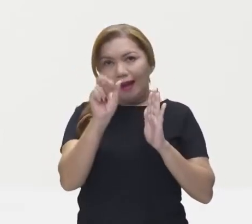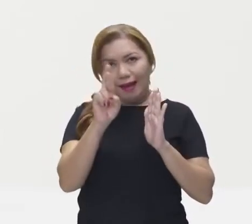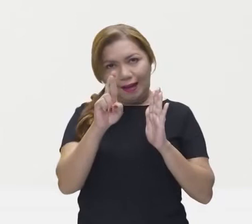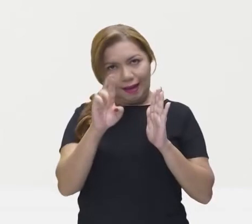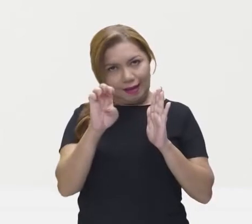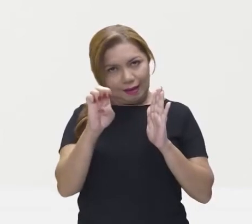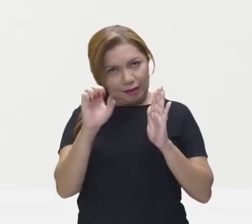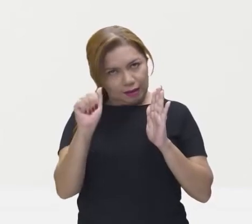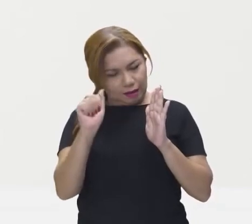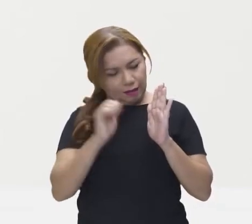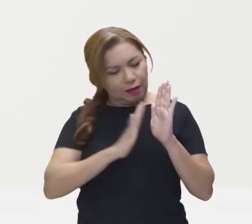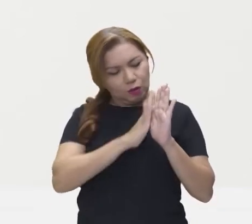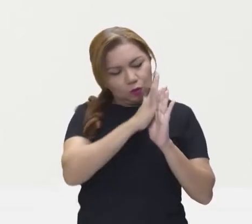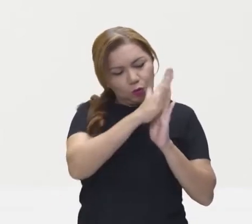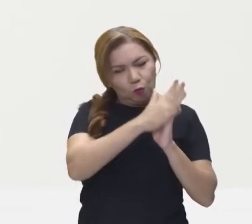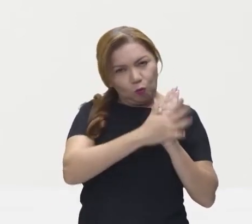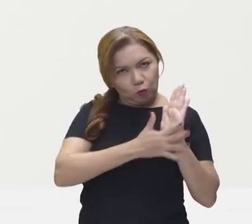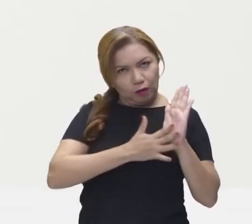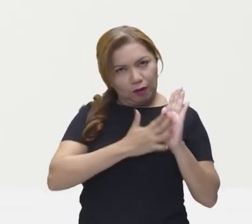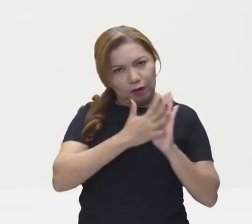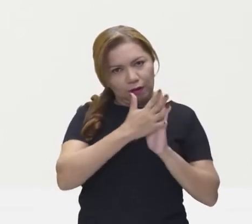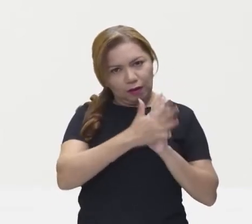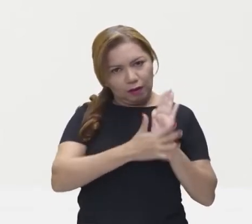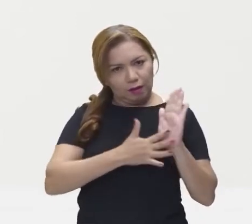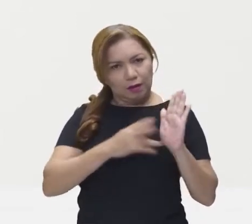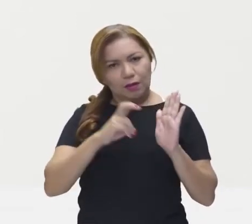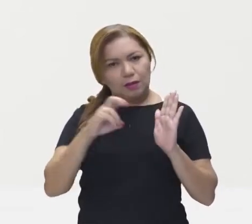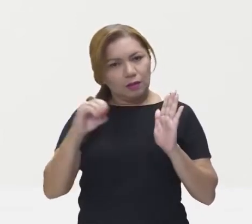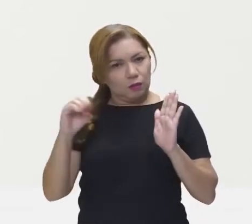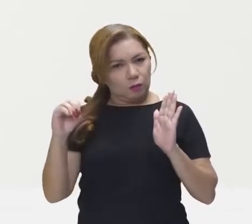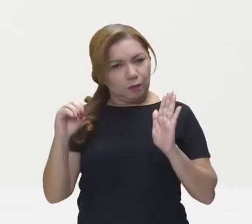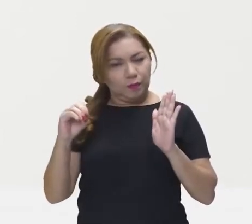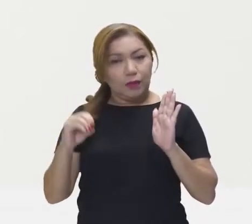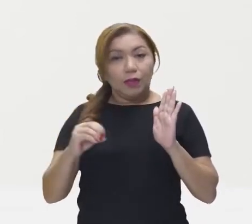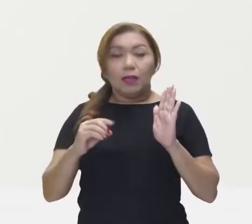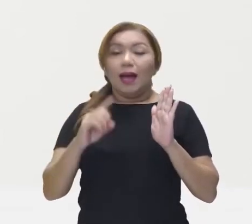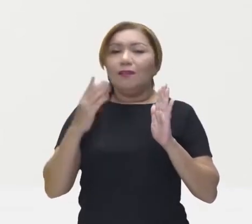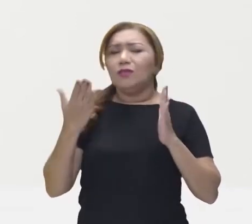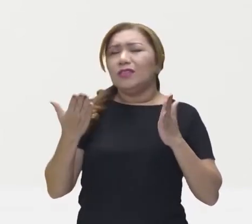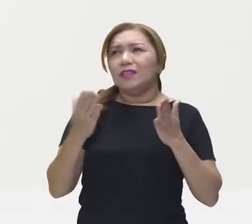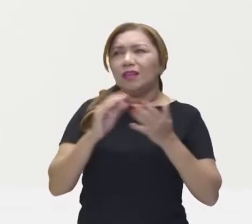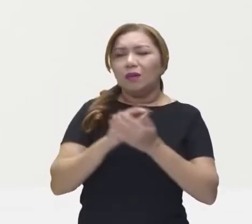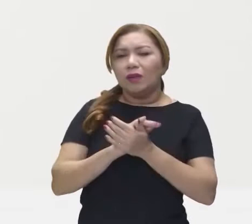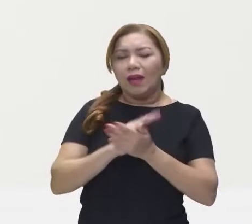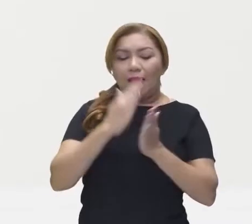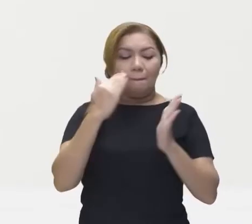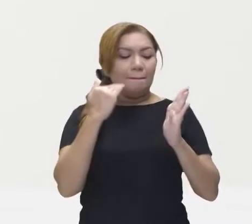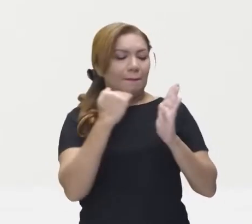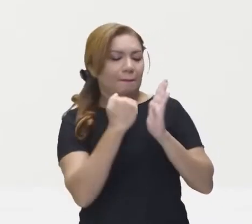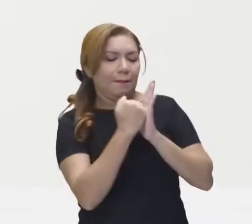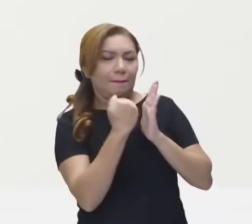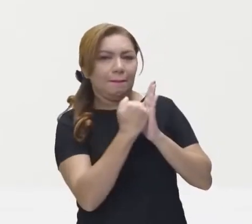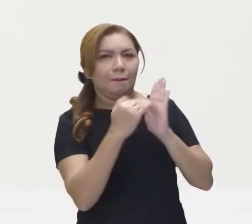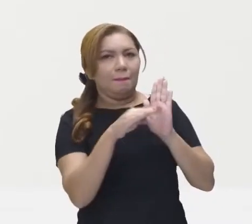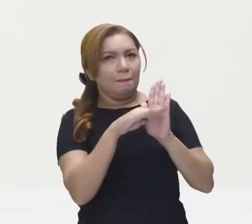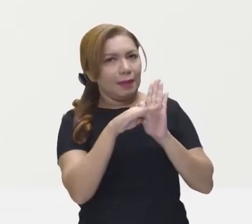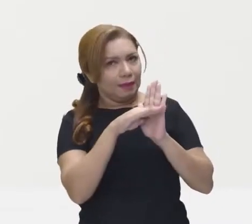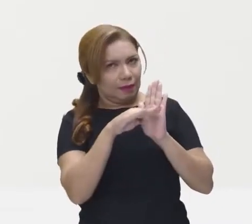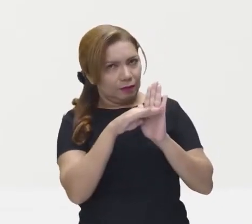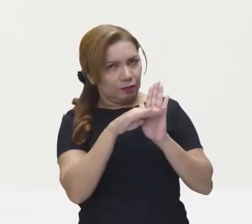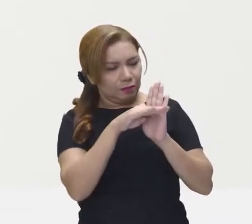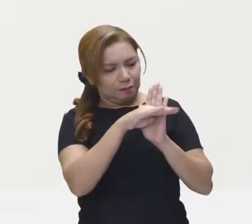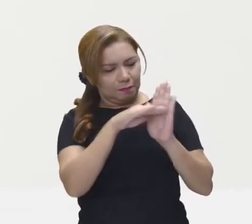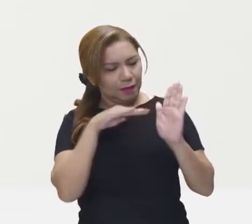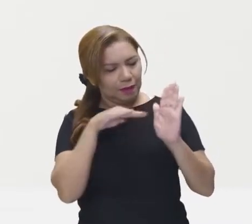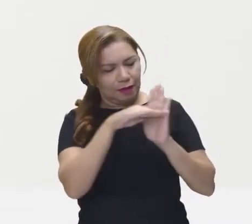a 50% da área total do campo de futebol, ou seja, a metade, o meio, ok? Então,